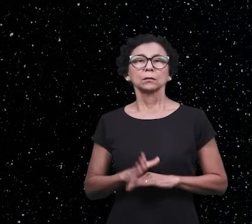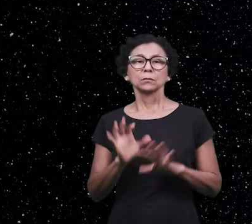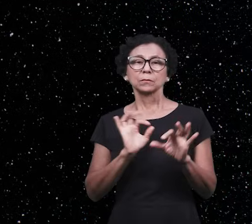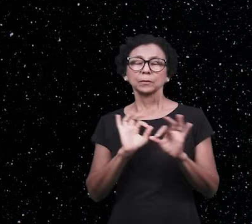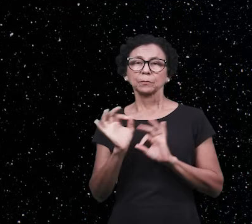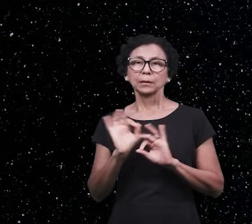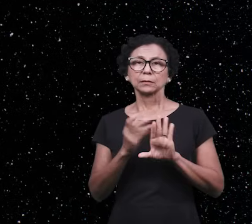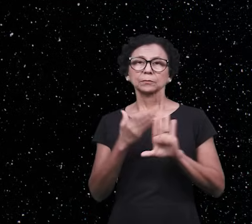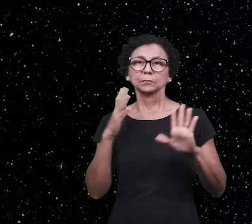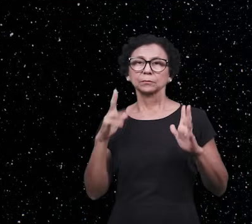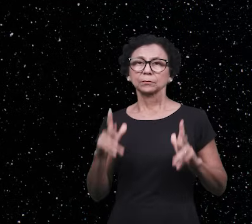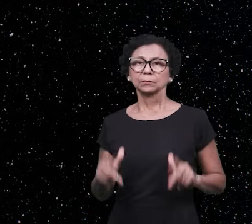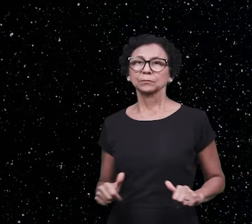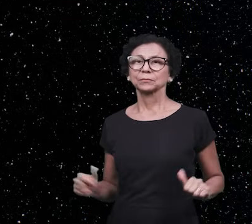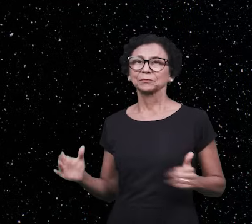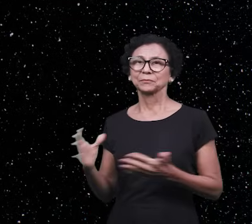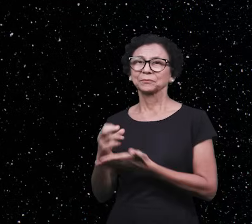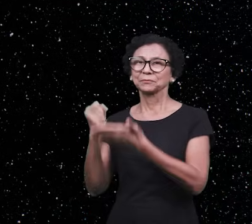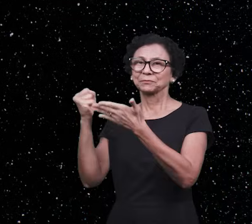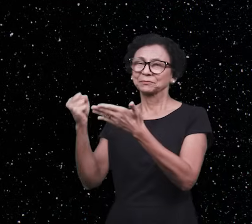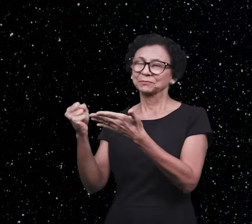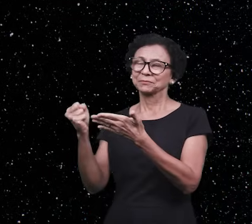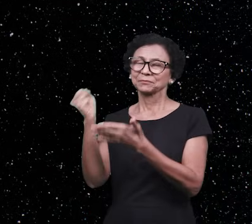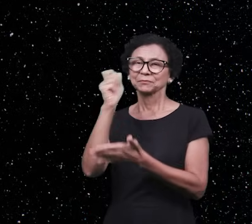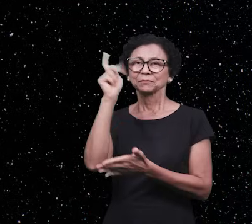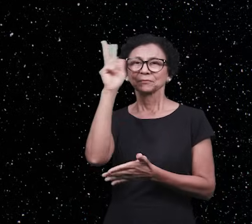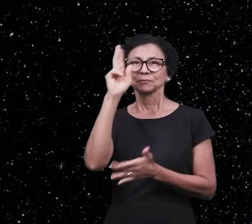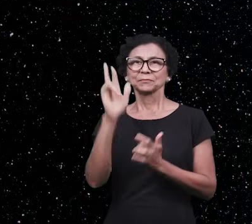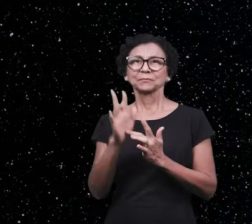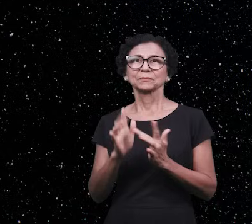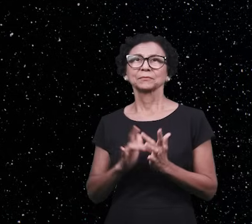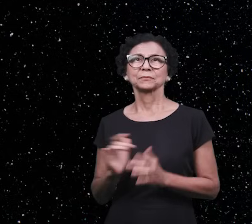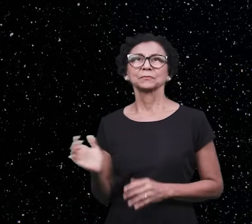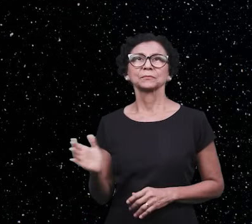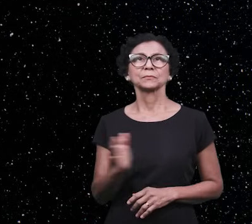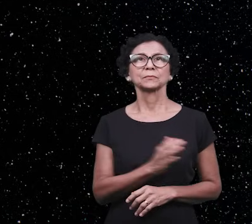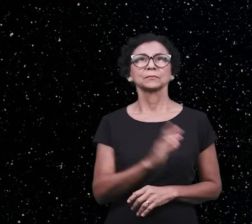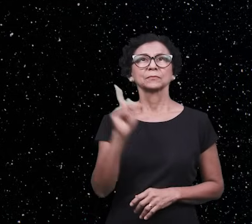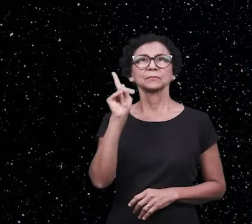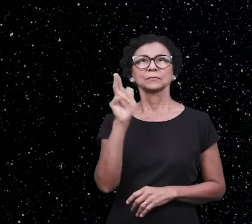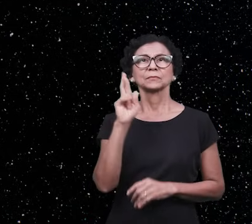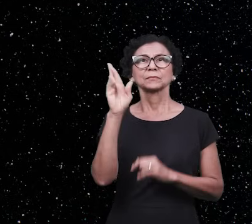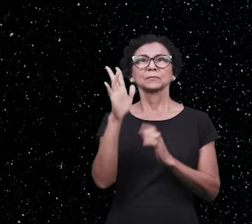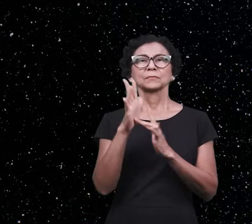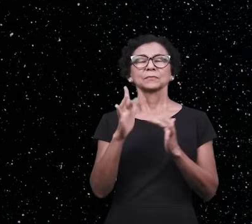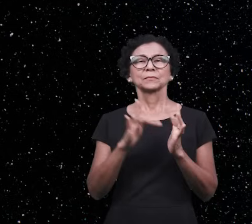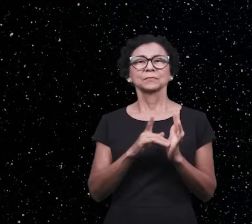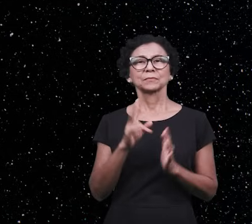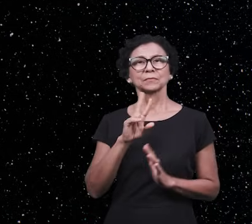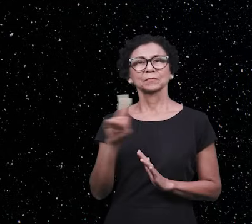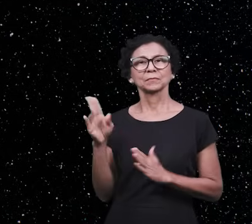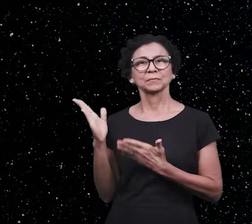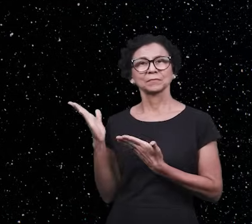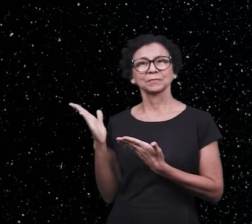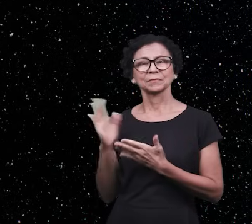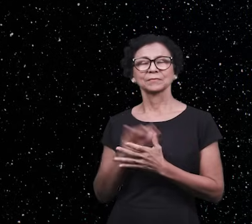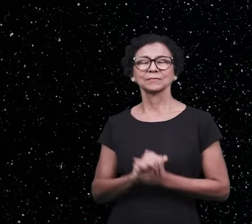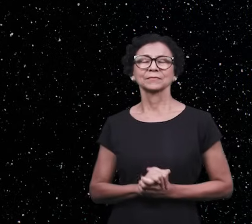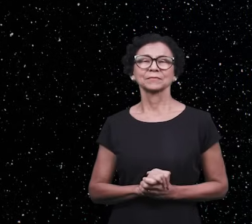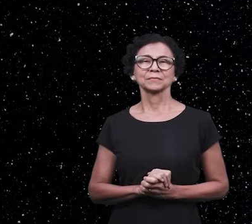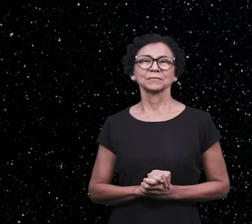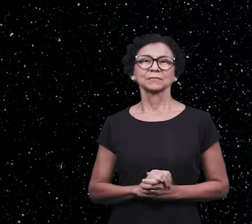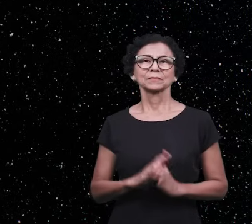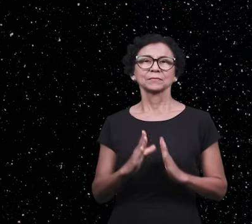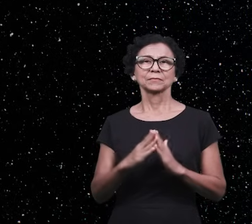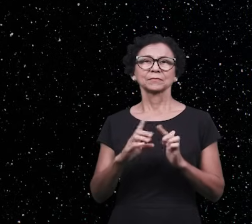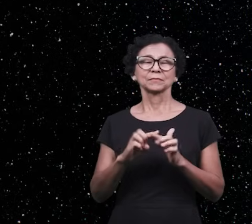preparados para aquele dia que a Igreja Fiel anseia, que é o arrebatamento. A paz do Senhor Jesus. A paz do Senhor Jesus, eu me chamo Aniele, eu sou da Igreja Cristã Maranata